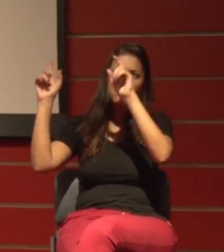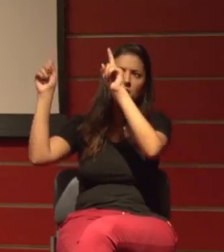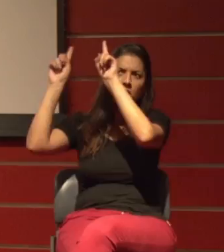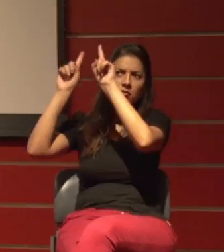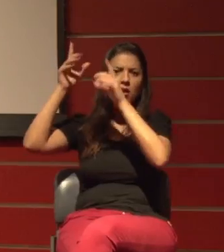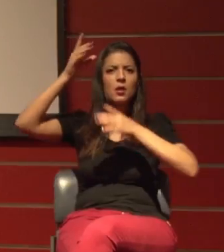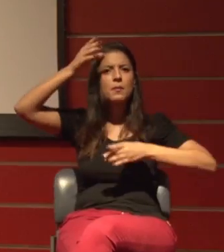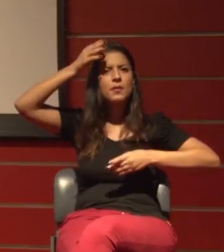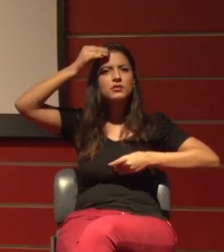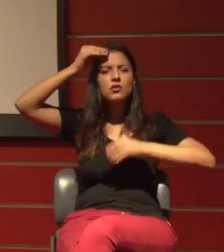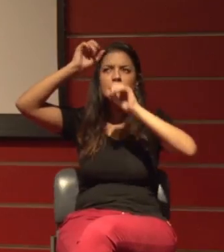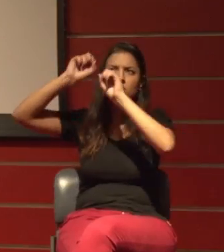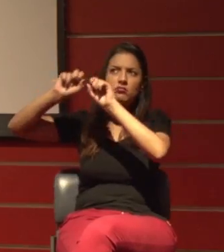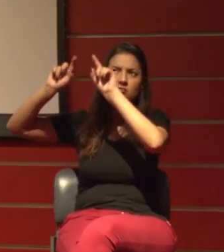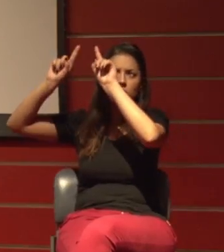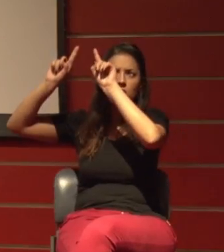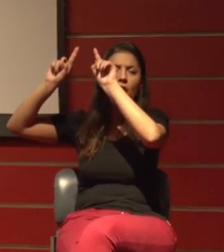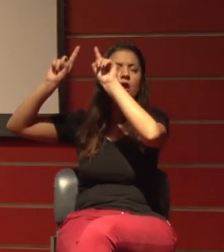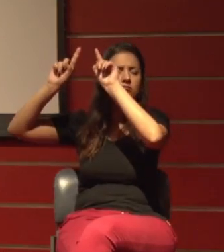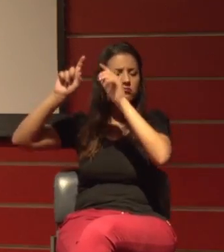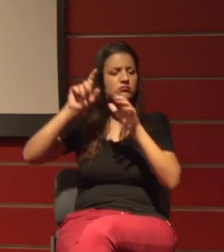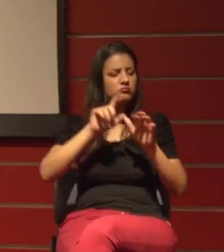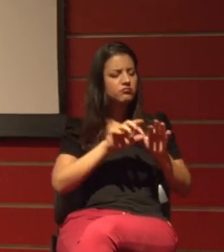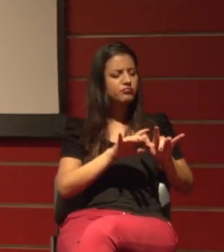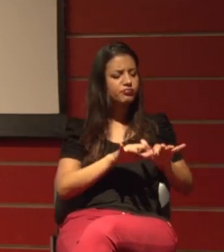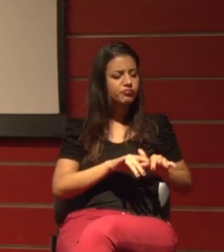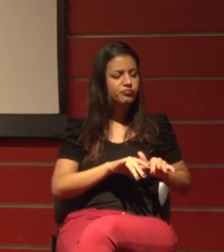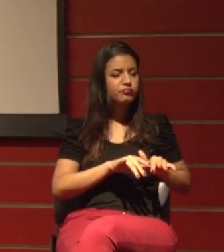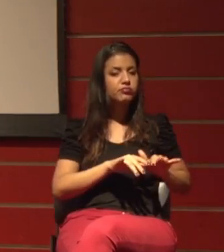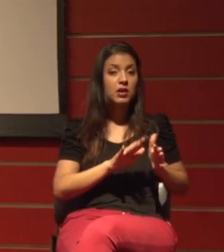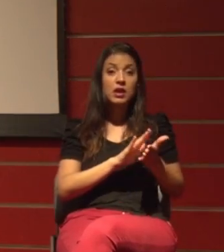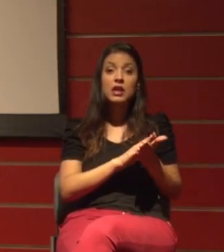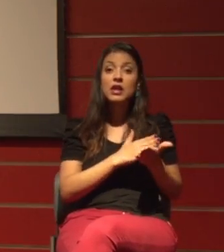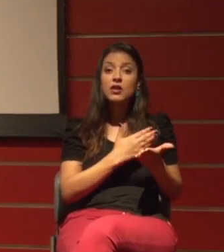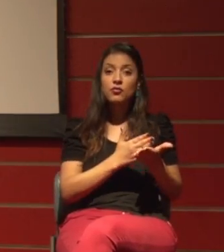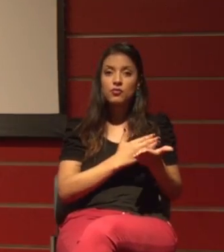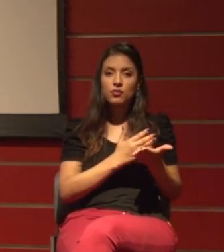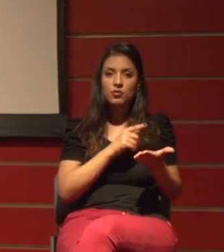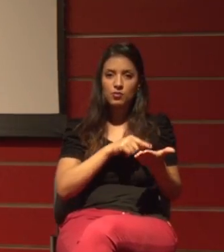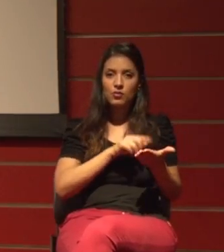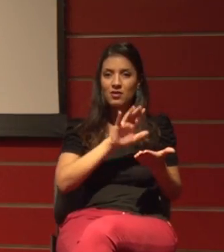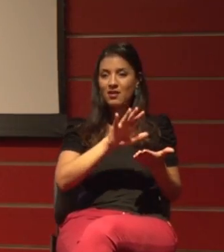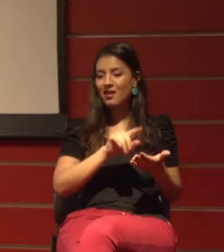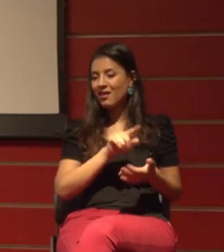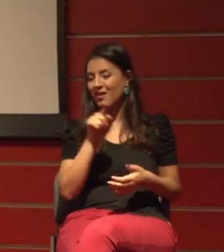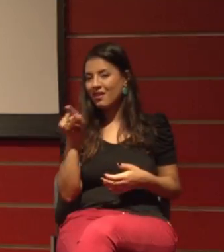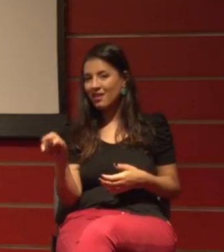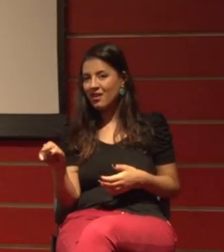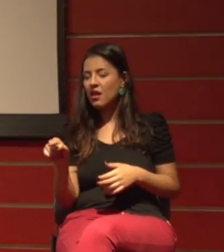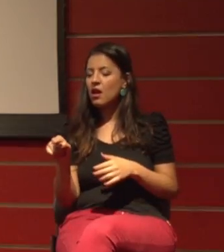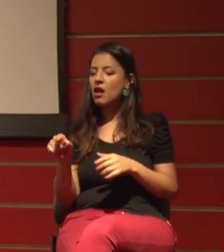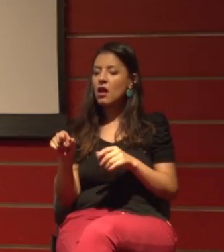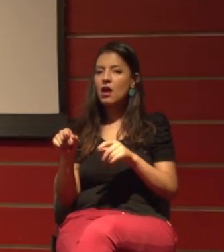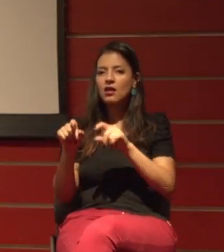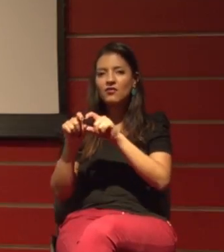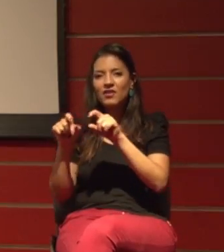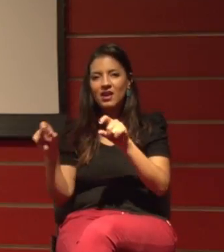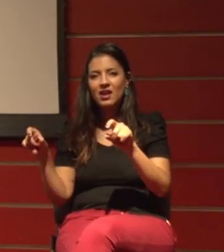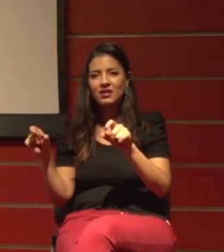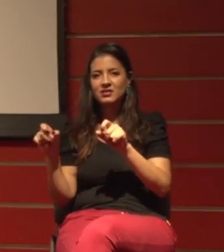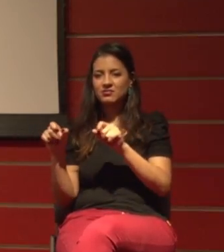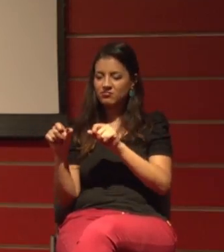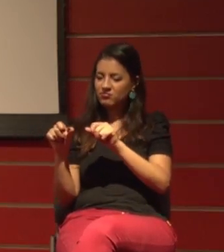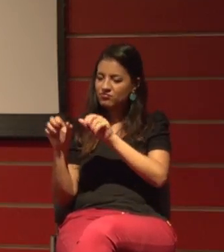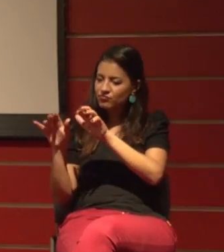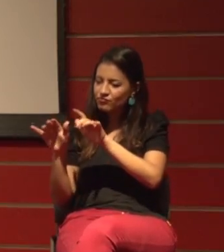personagens mas é algo completamente diferente quando você está escrevendo para que as palavras que você escreve eh ou as